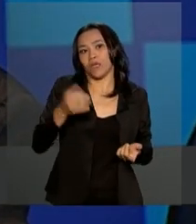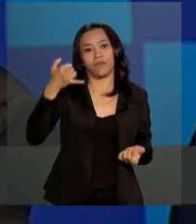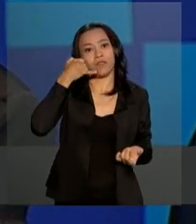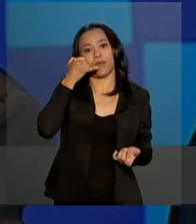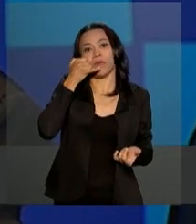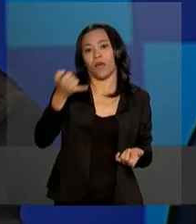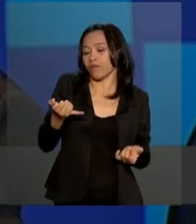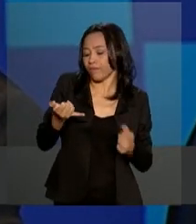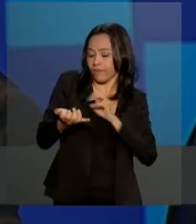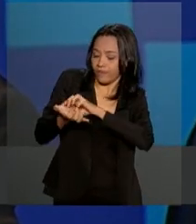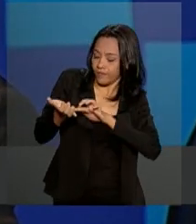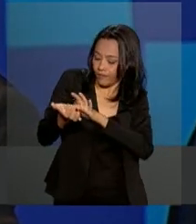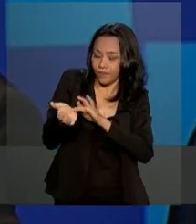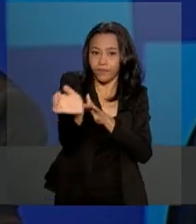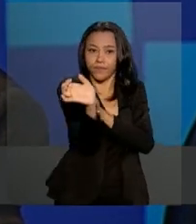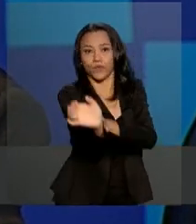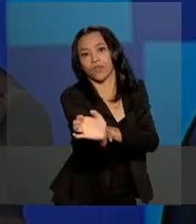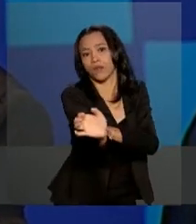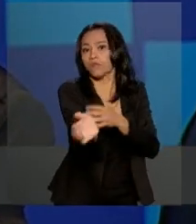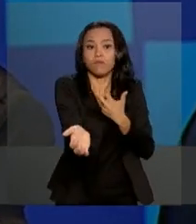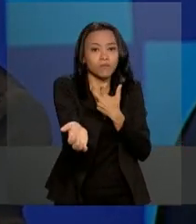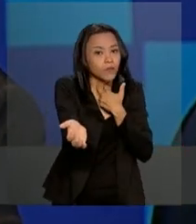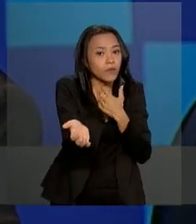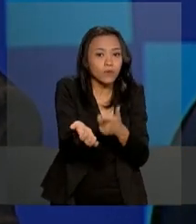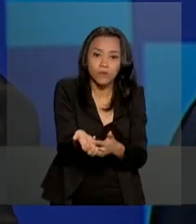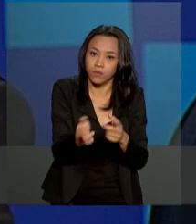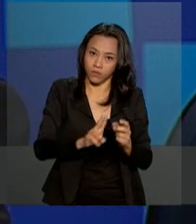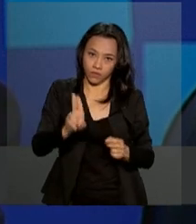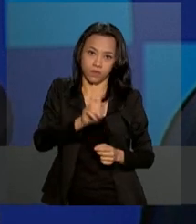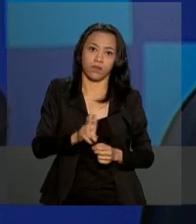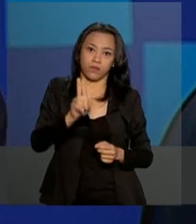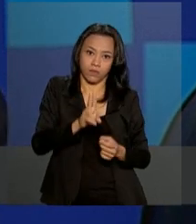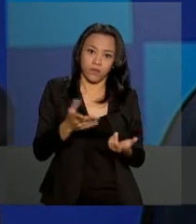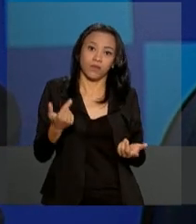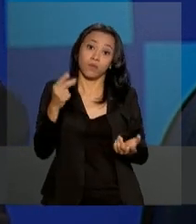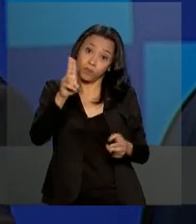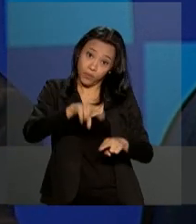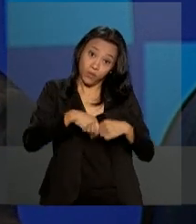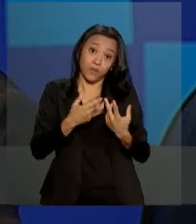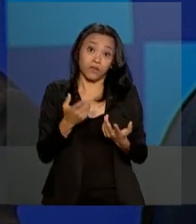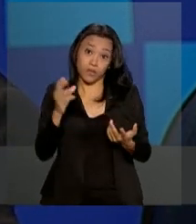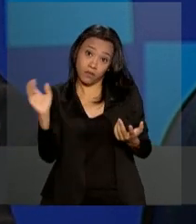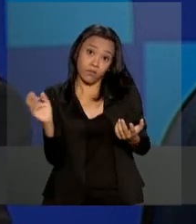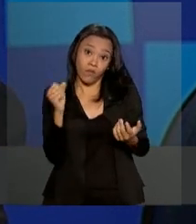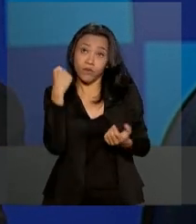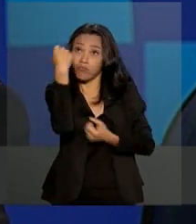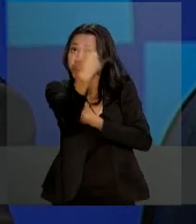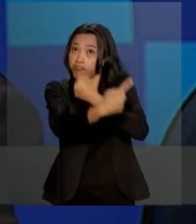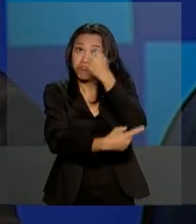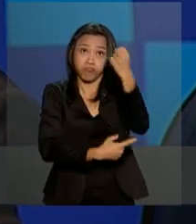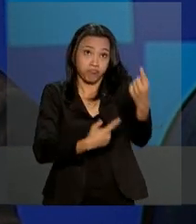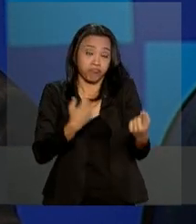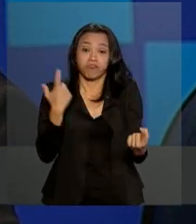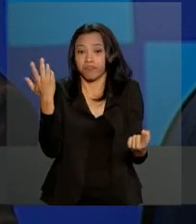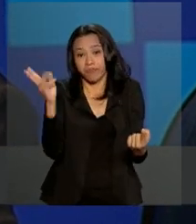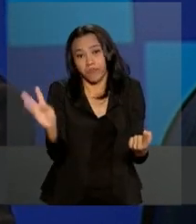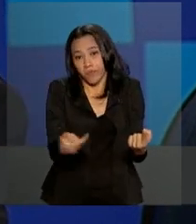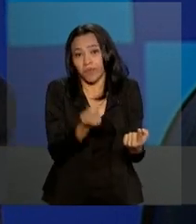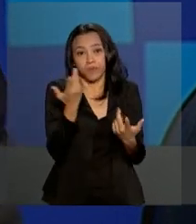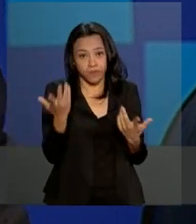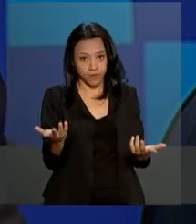documento na hora da fiscalização esta foi inclusive motivo de eliminação eventual de algum candidato que por ventura possa ter passado